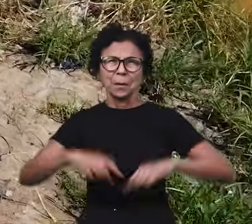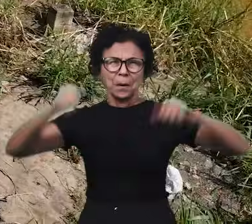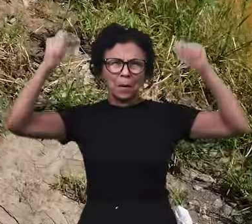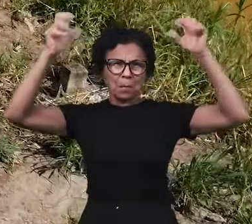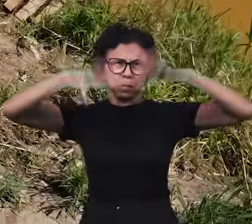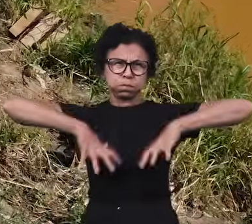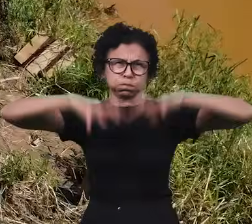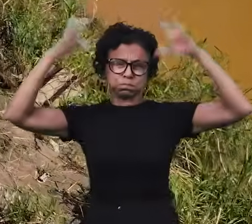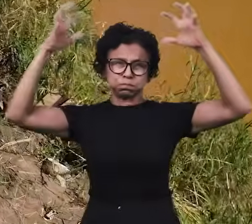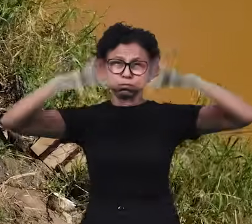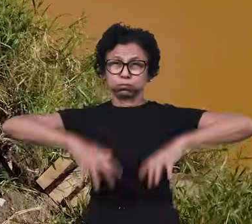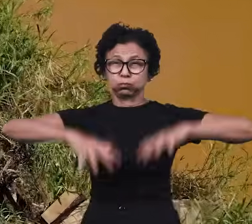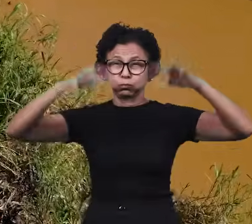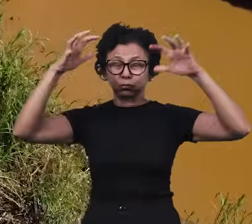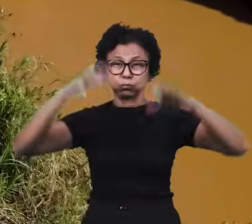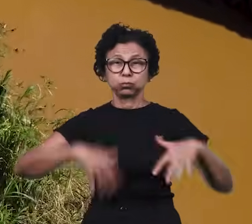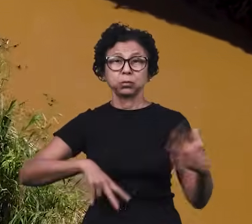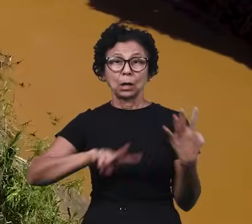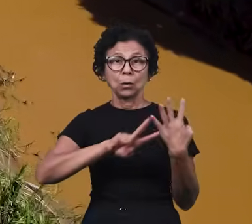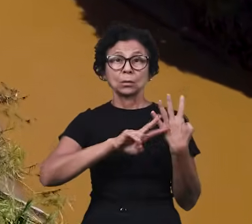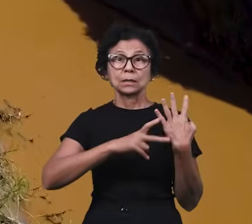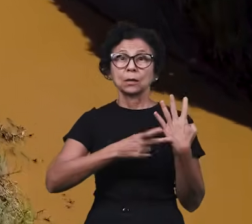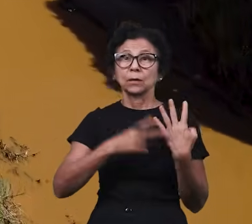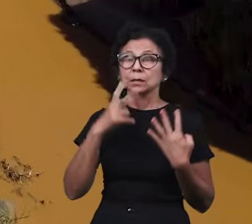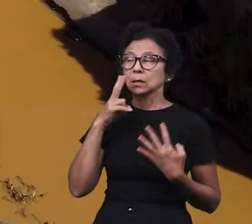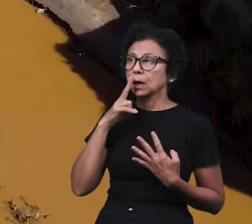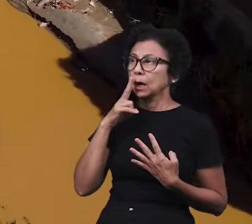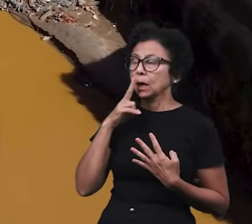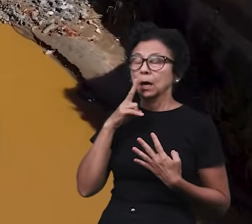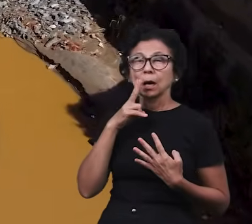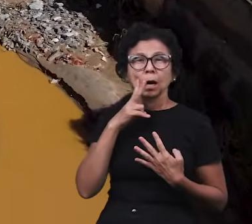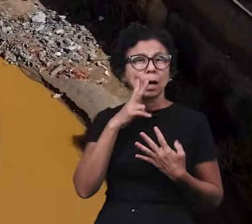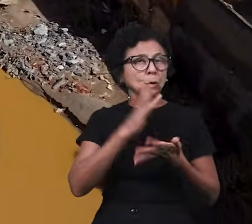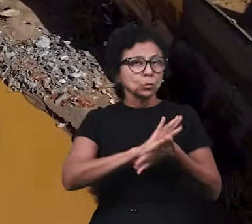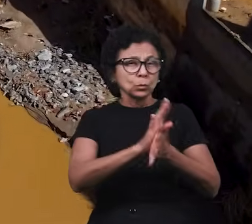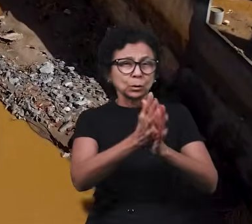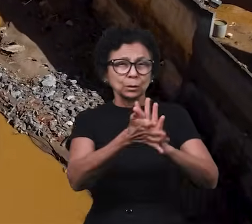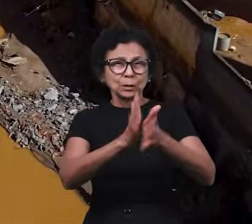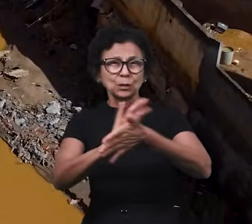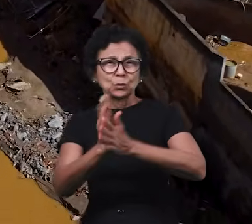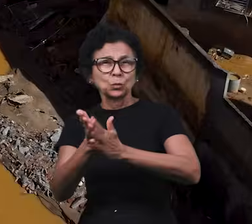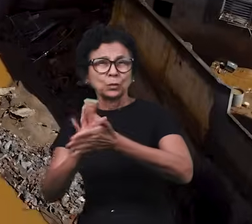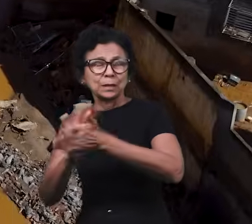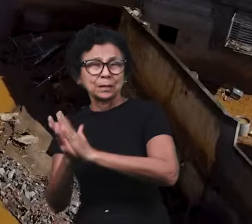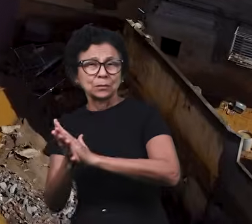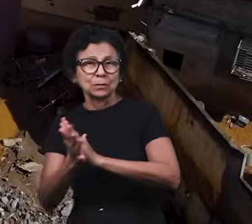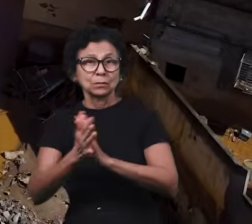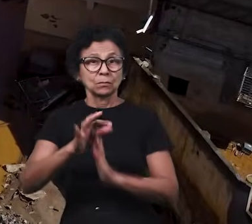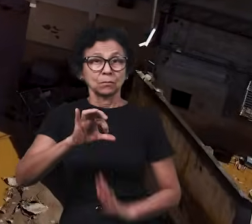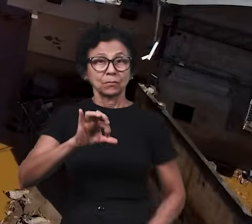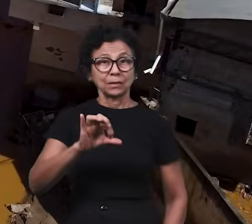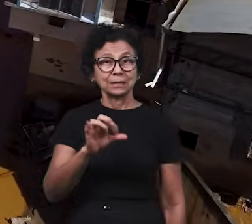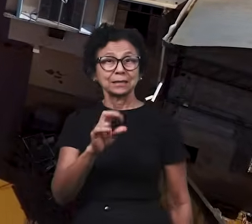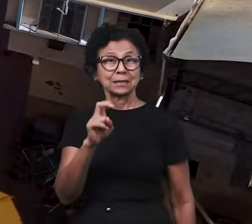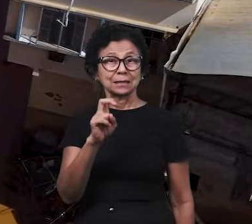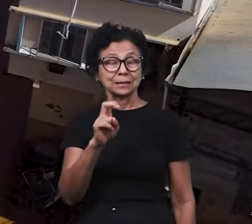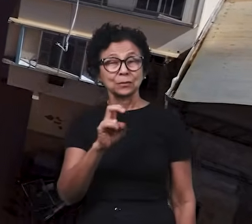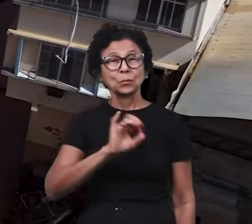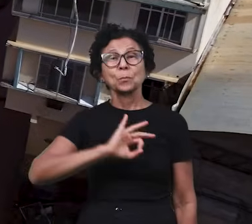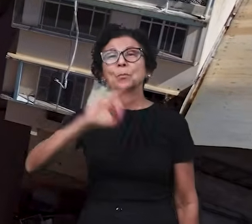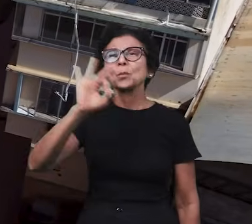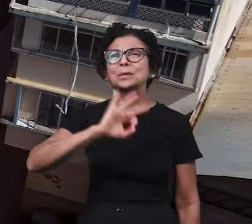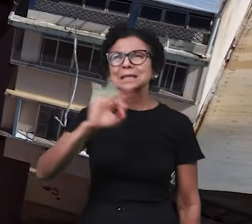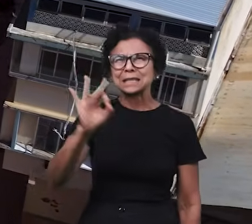do mês de fevereiro. As consequências foram visíveis: destruição e comprometimento de 95%